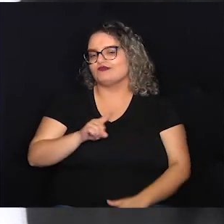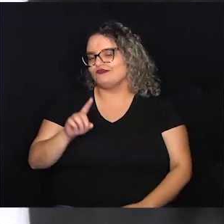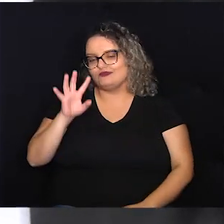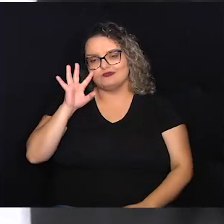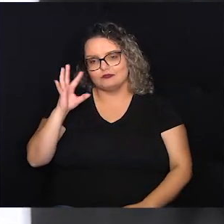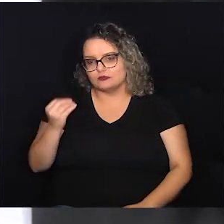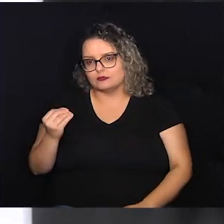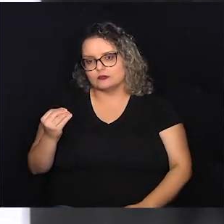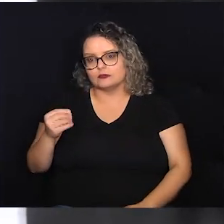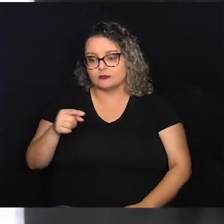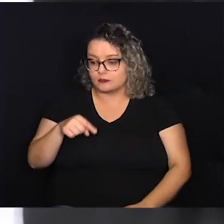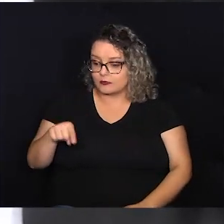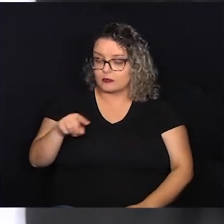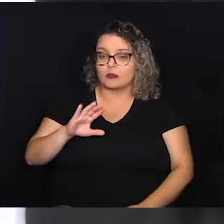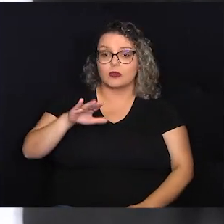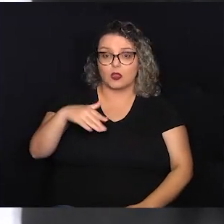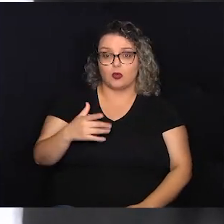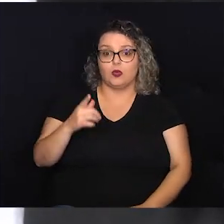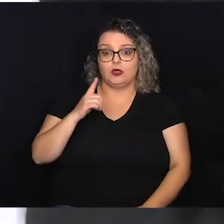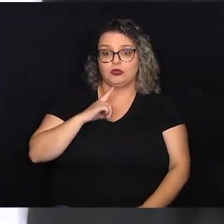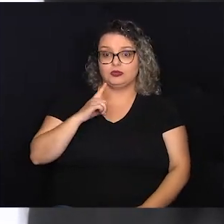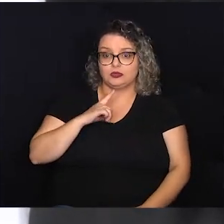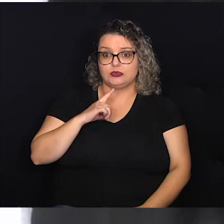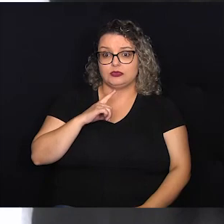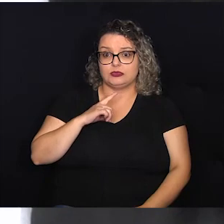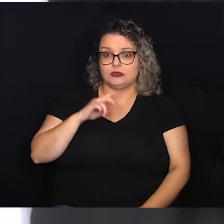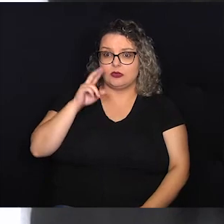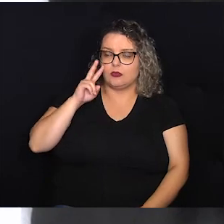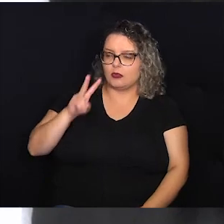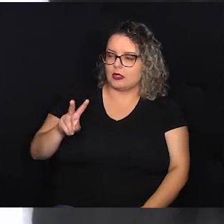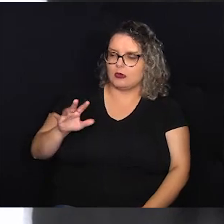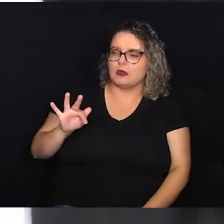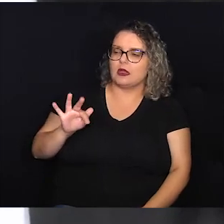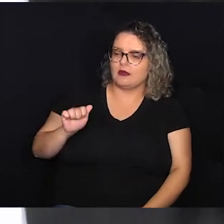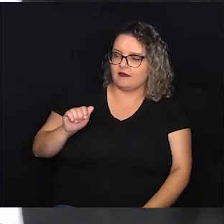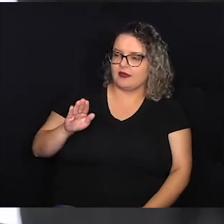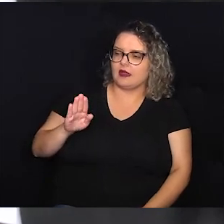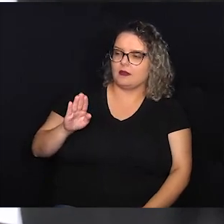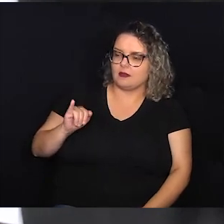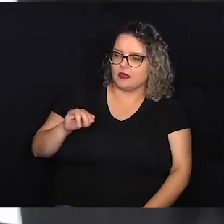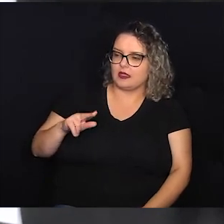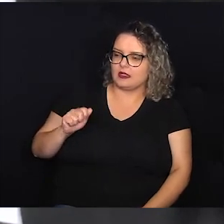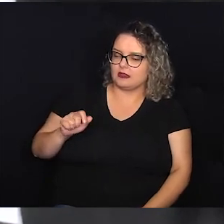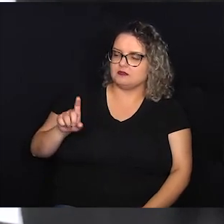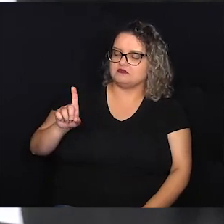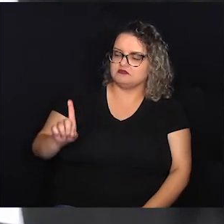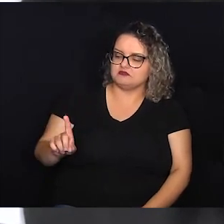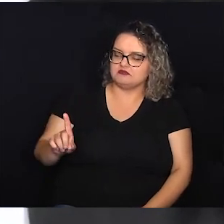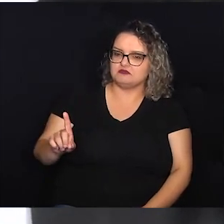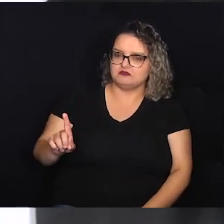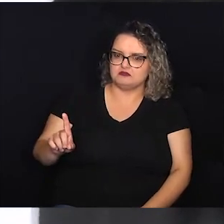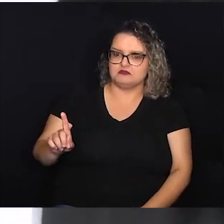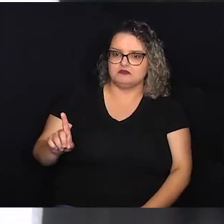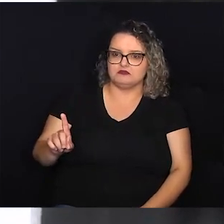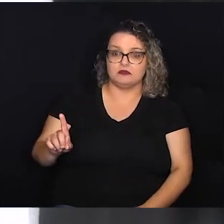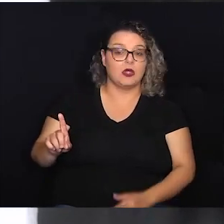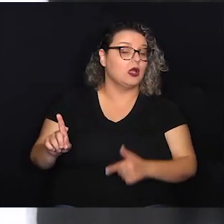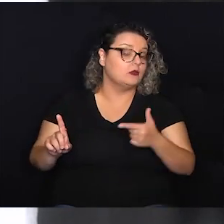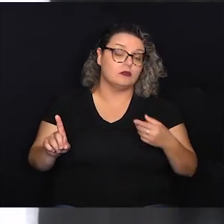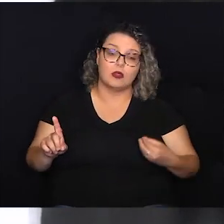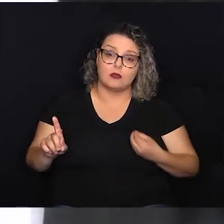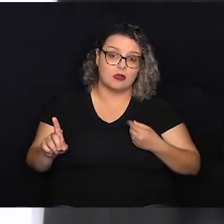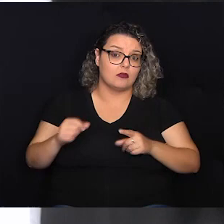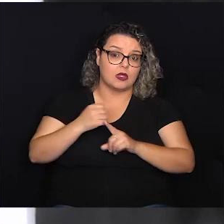eles. Porque quando você olha para a Fabiana, ela hoje ela não tem uma vida social, ela não